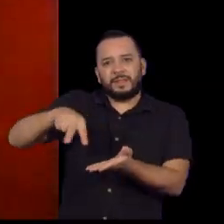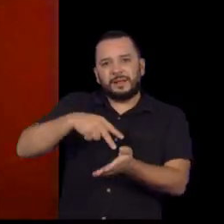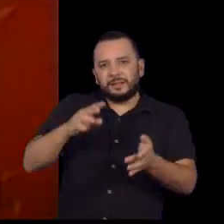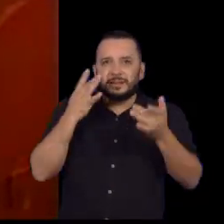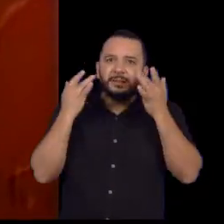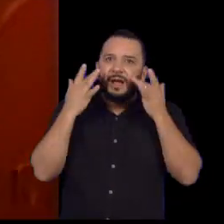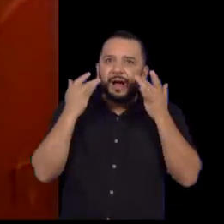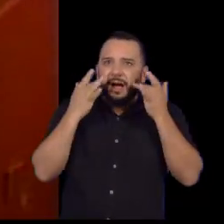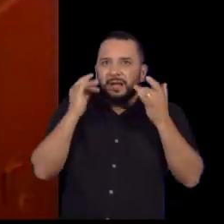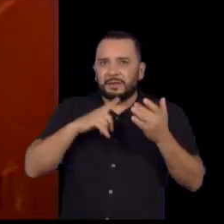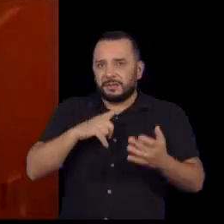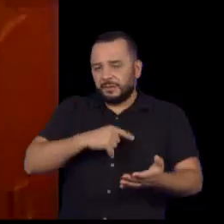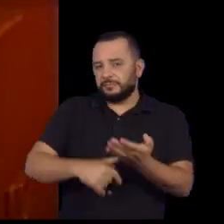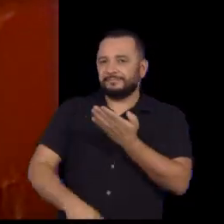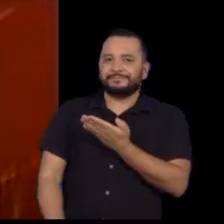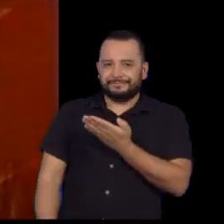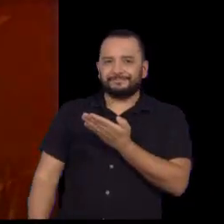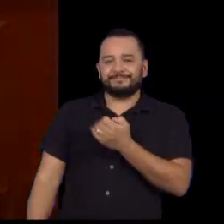teatro.